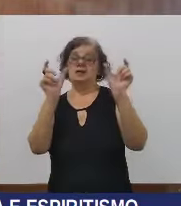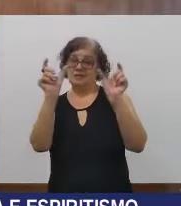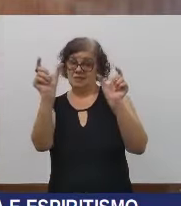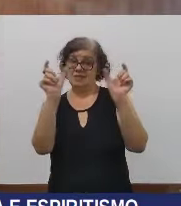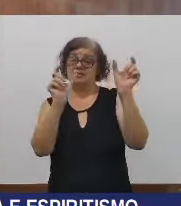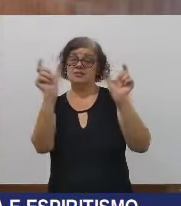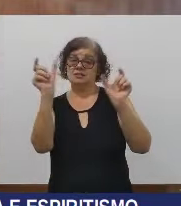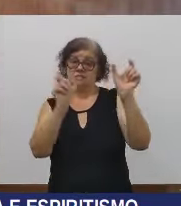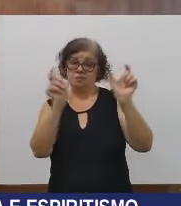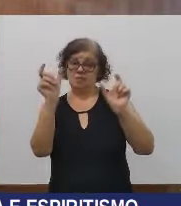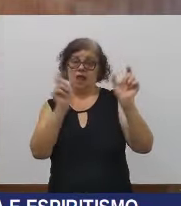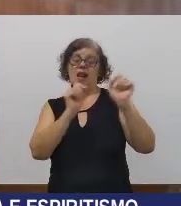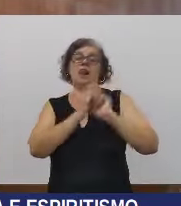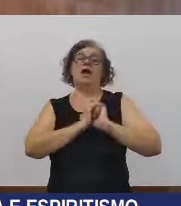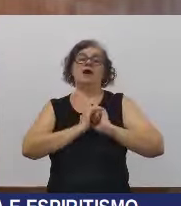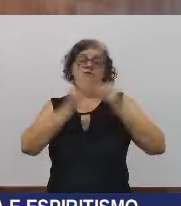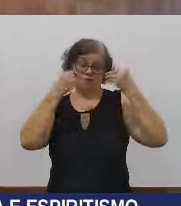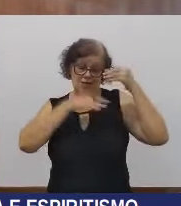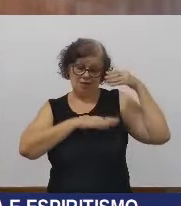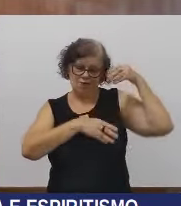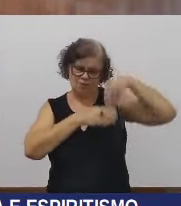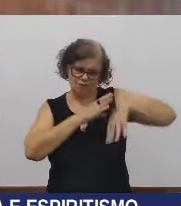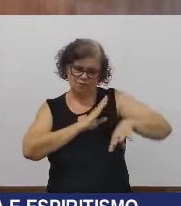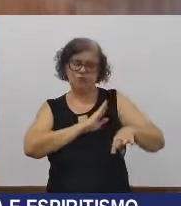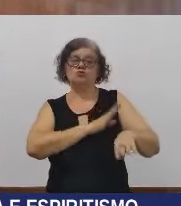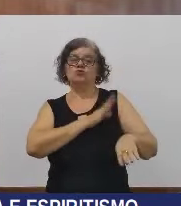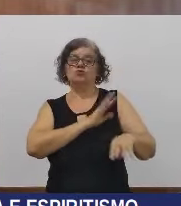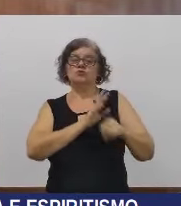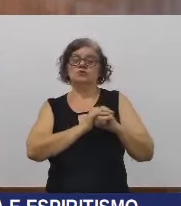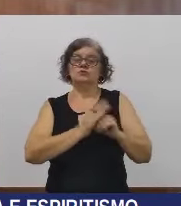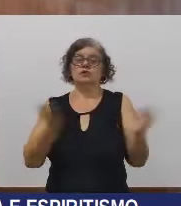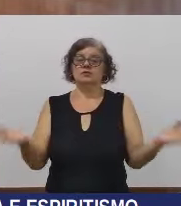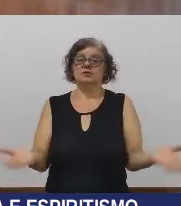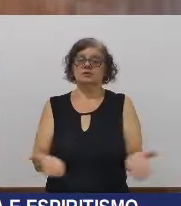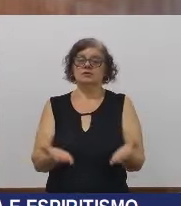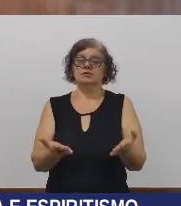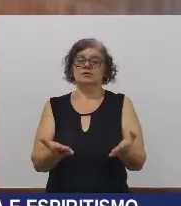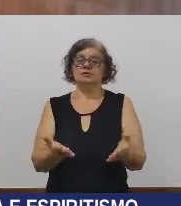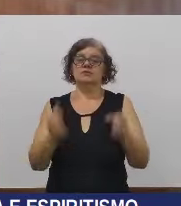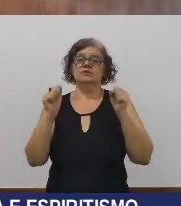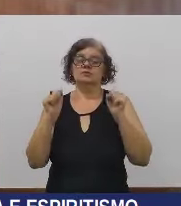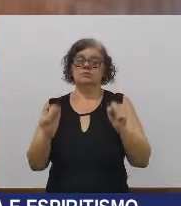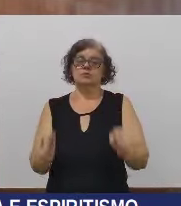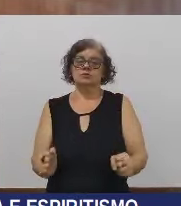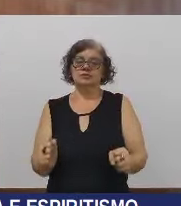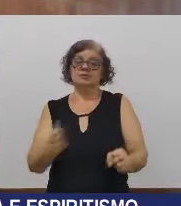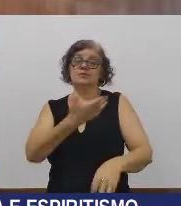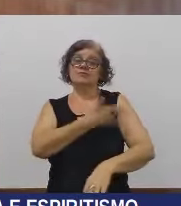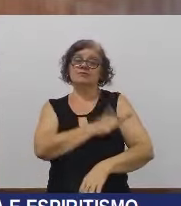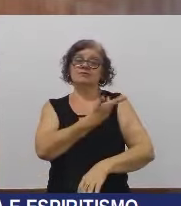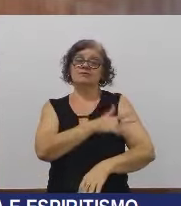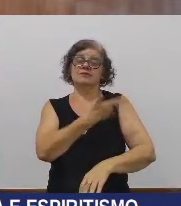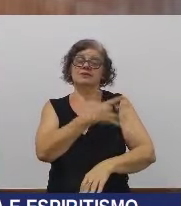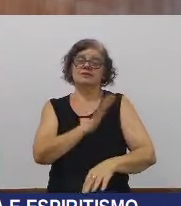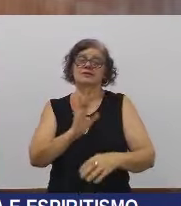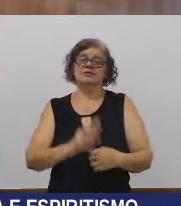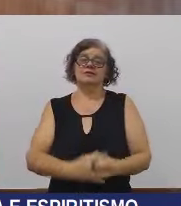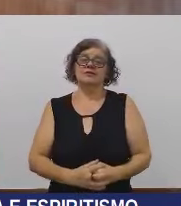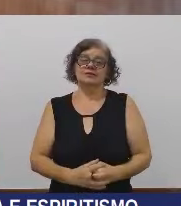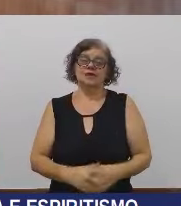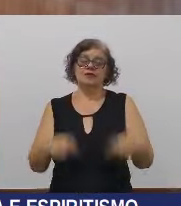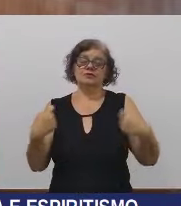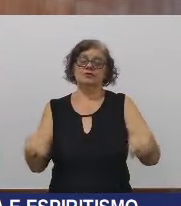Que essas palavras de sabedoria calem fundo no nosso coração e que neste momento possamos